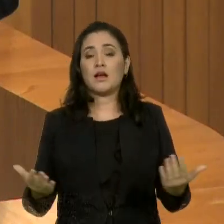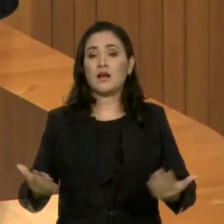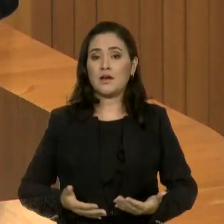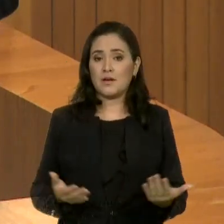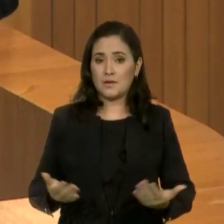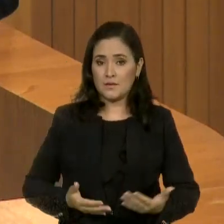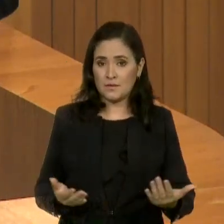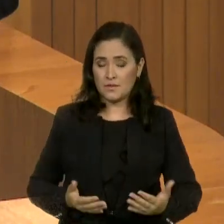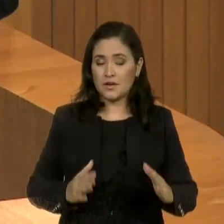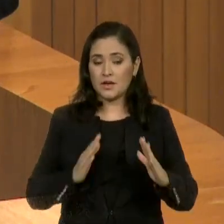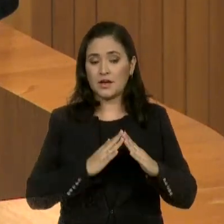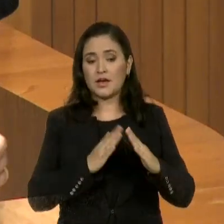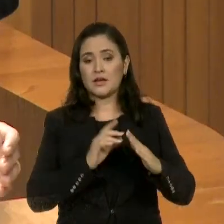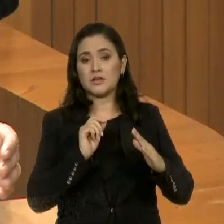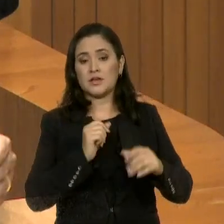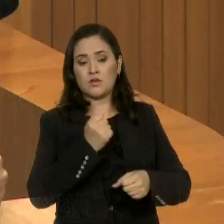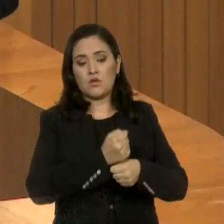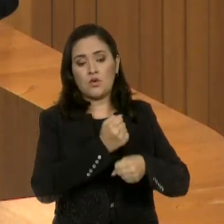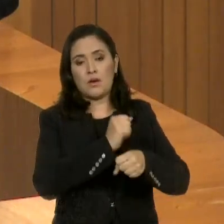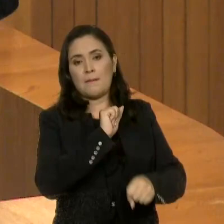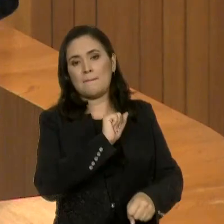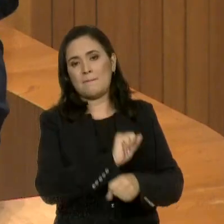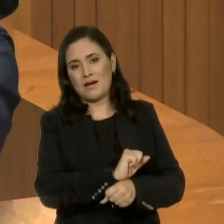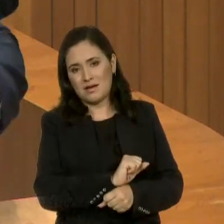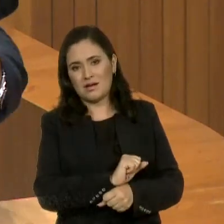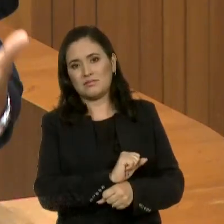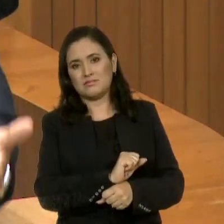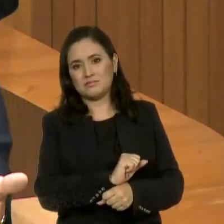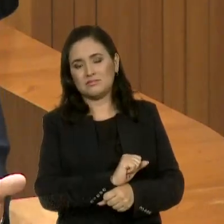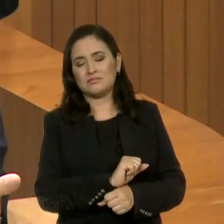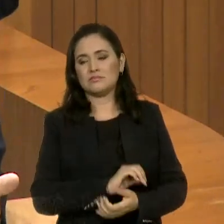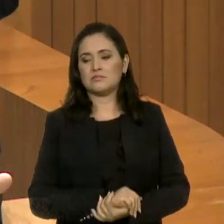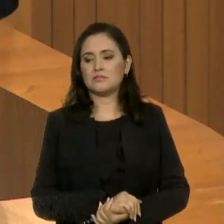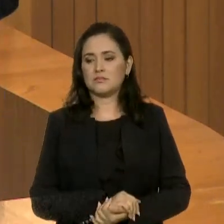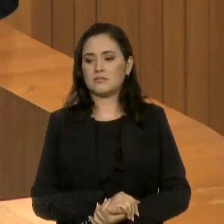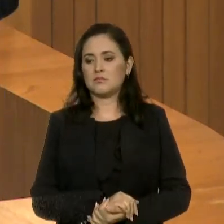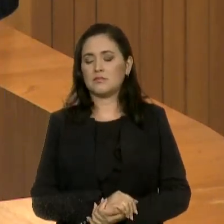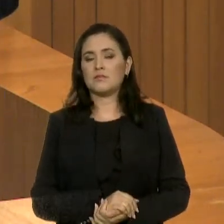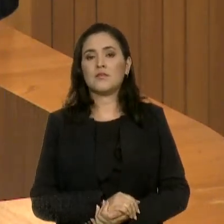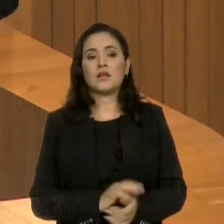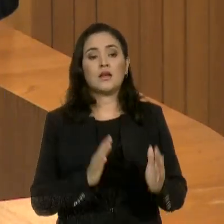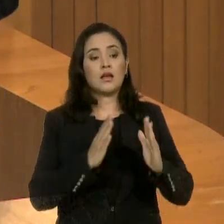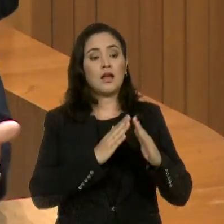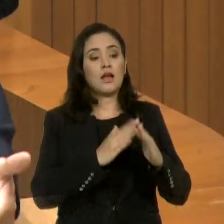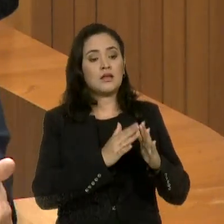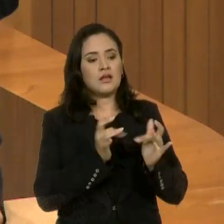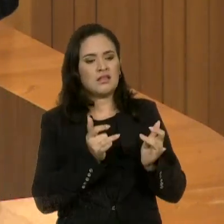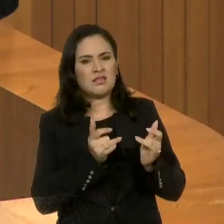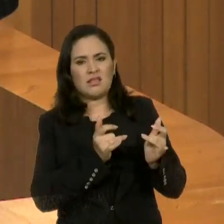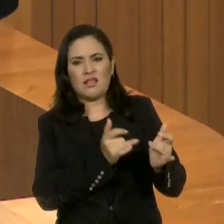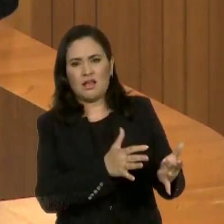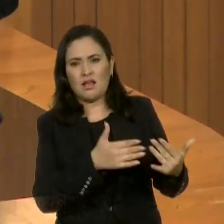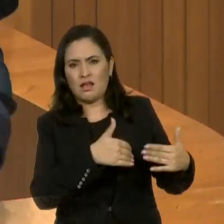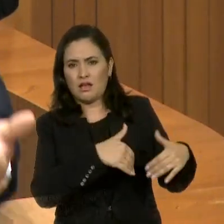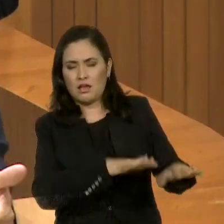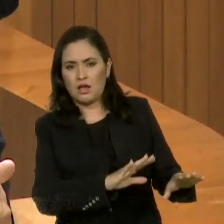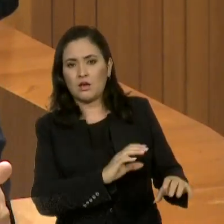estavam paralisadas, aquelas casas que estavam abandonadas, serão reformadas,